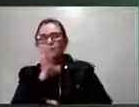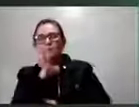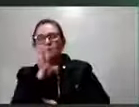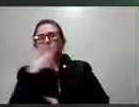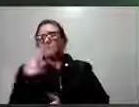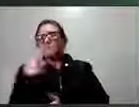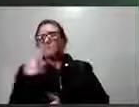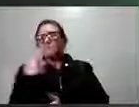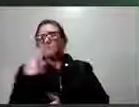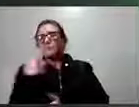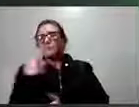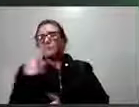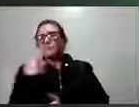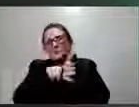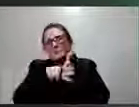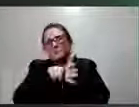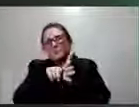pesquisas